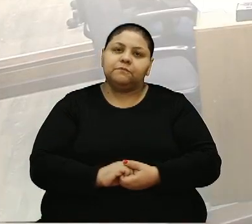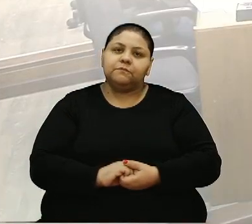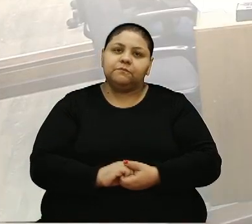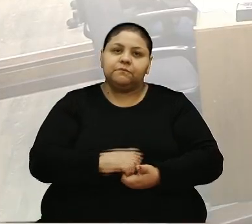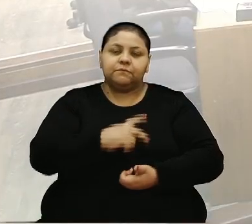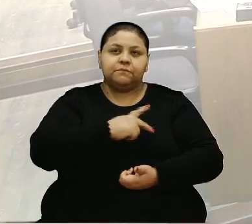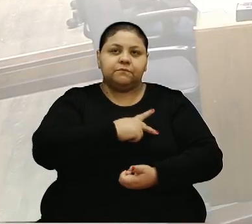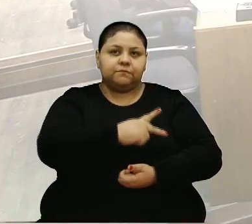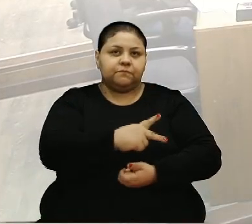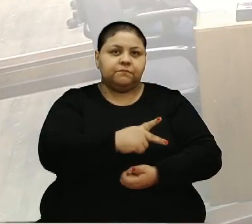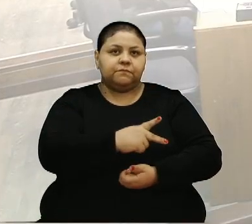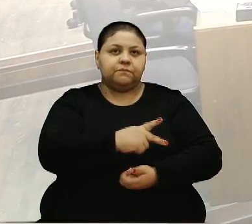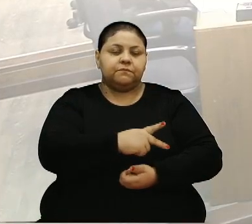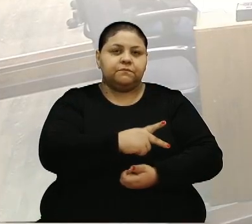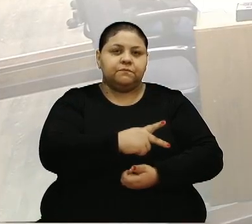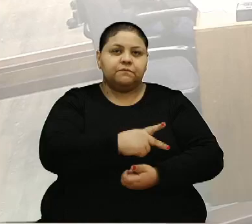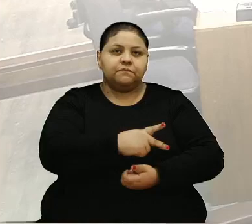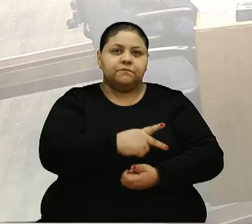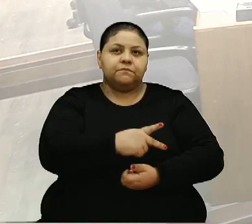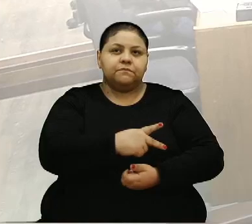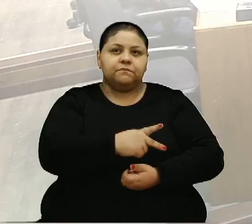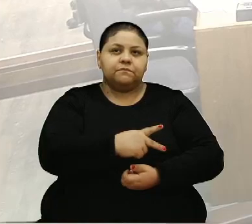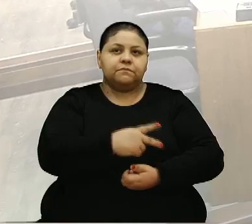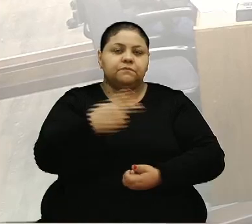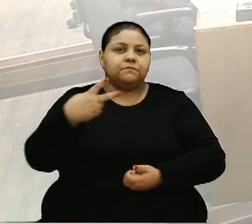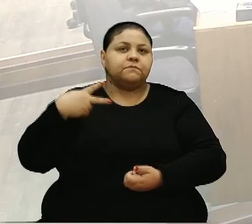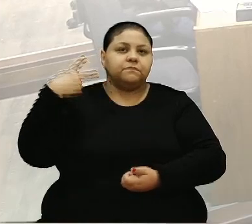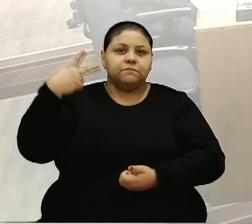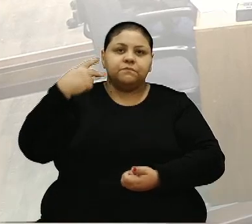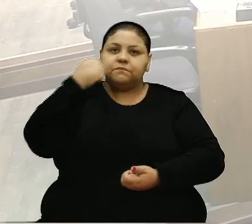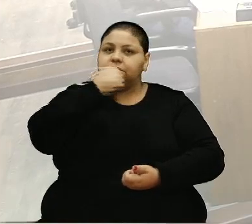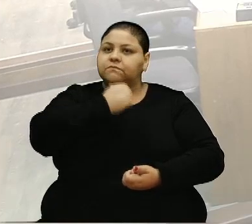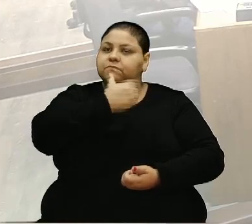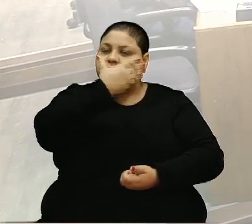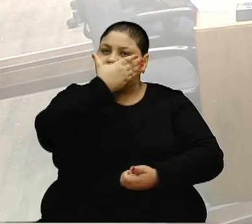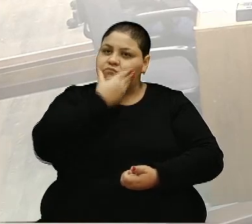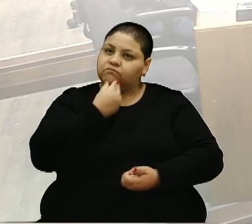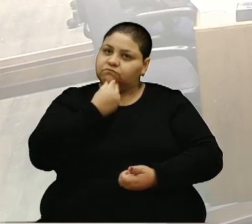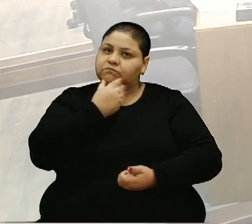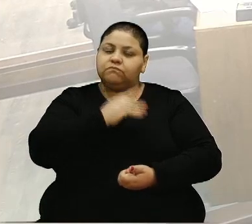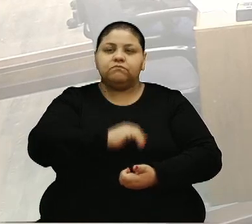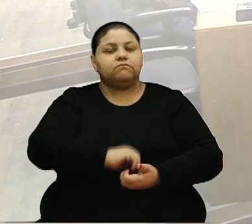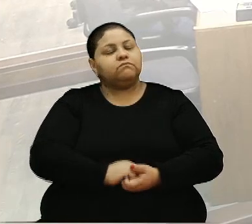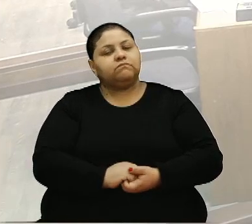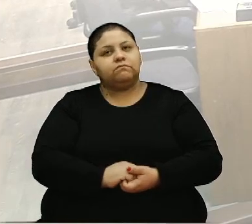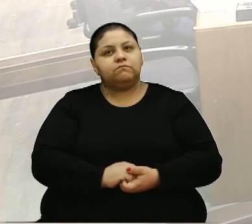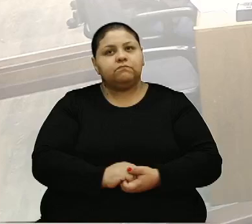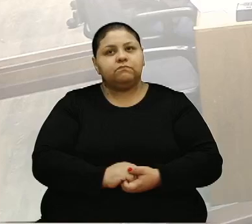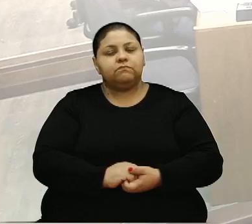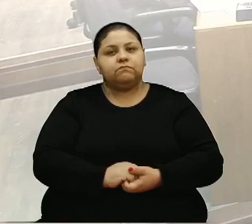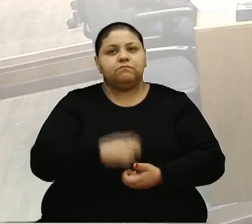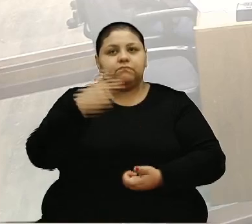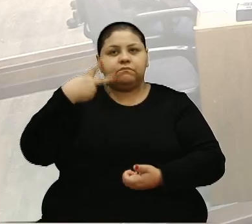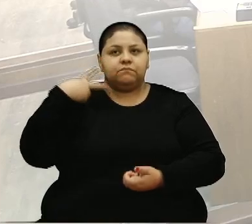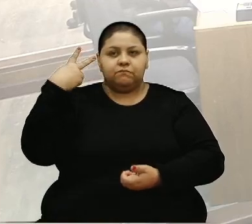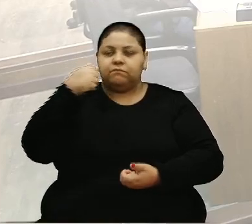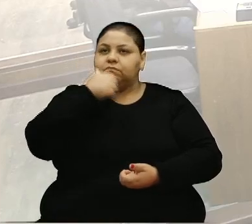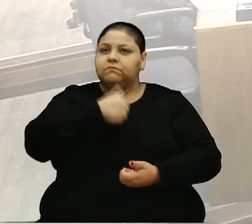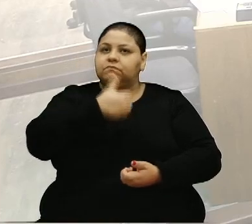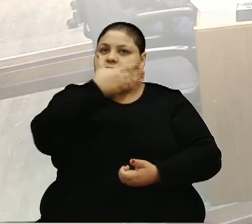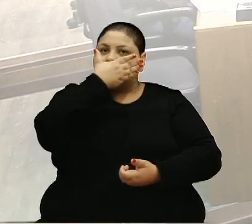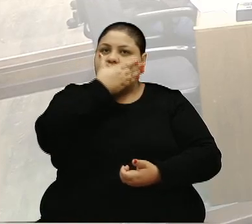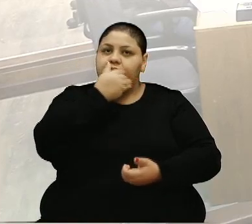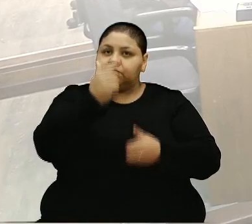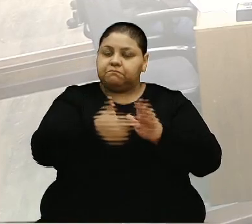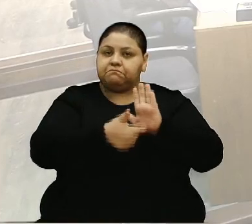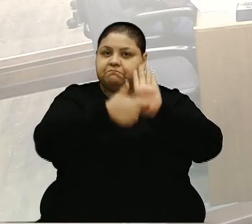Senhora Presidente, senhoras vereadores, senhores vereadores. As vereadoras e os vereadores que